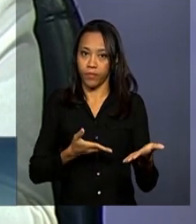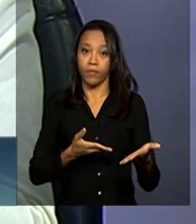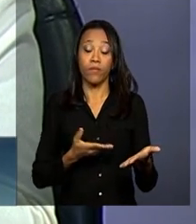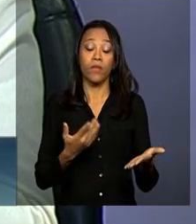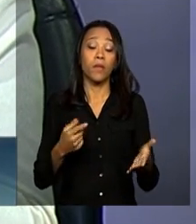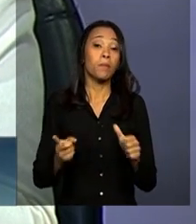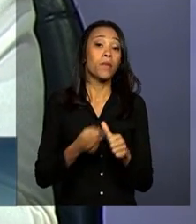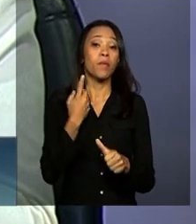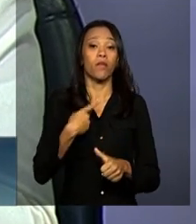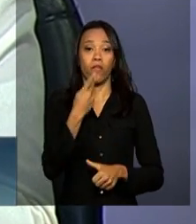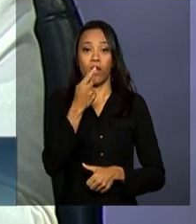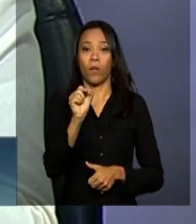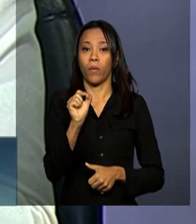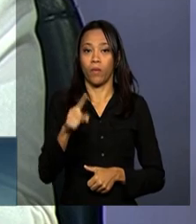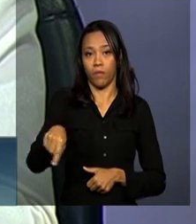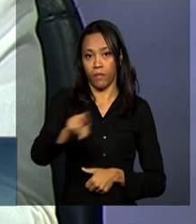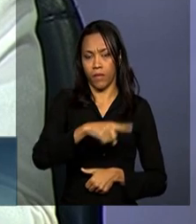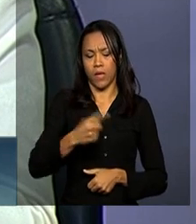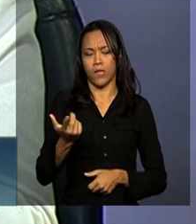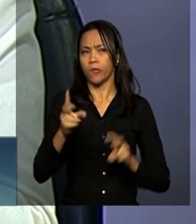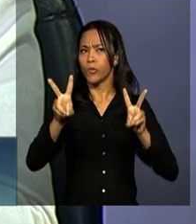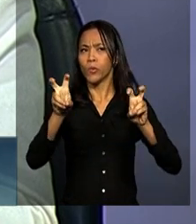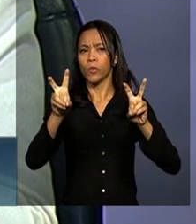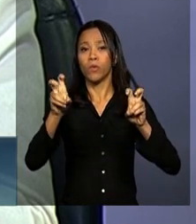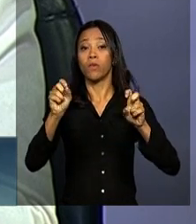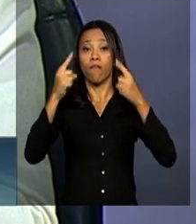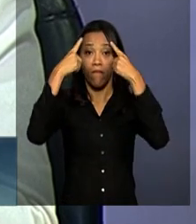que a questão da violência,